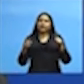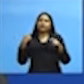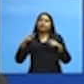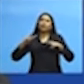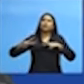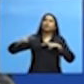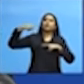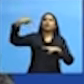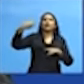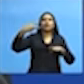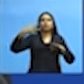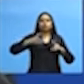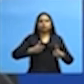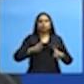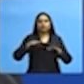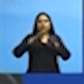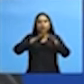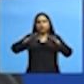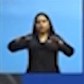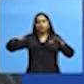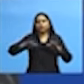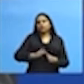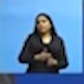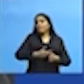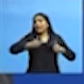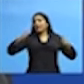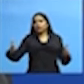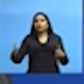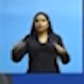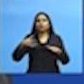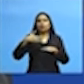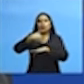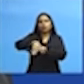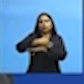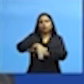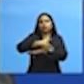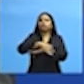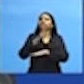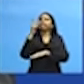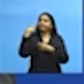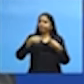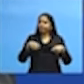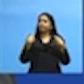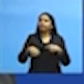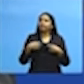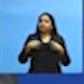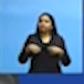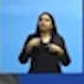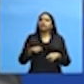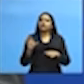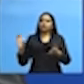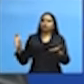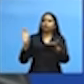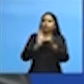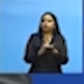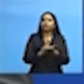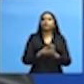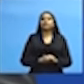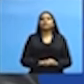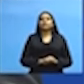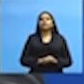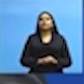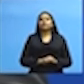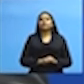grandes avenidas. O Anel Sul é um deles, o Anel Leste é outro desse investimento.